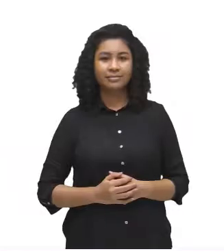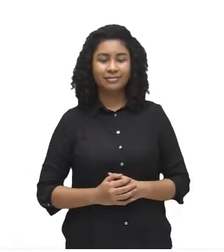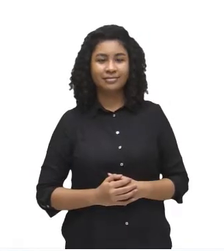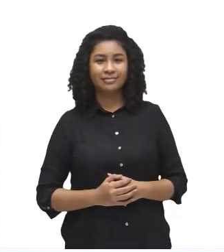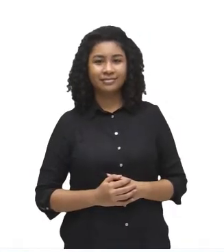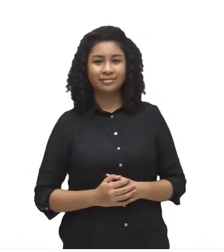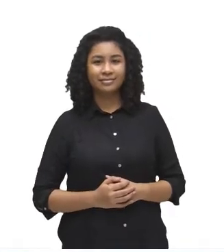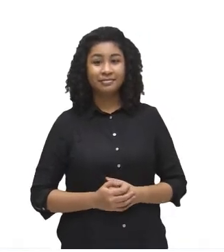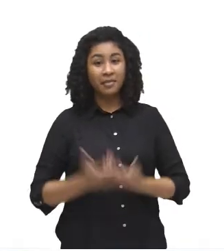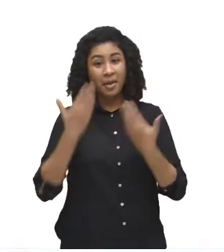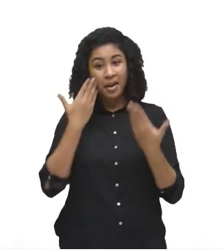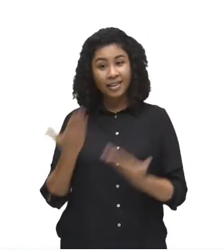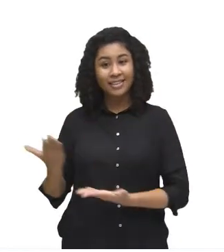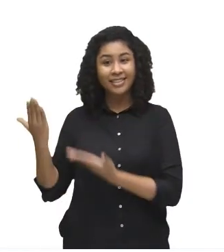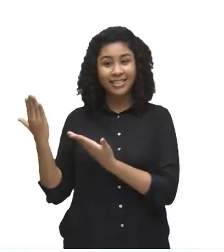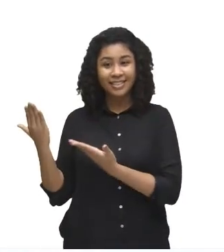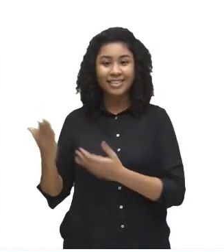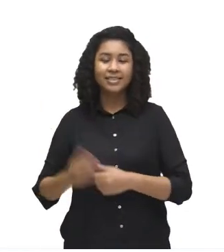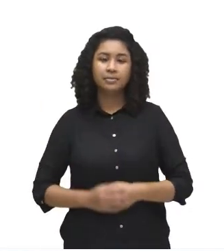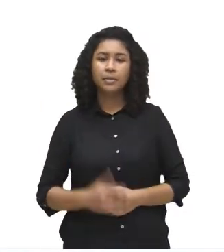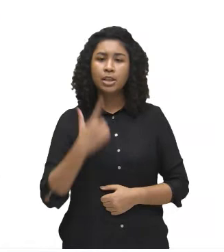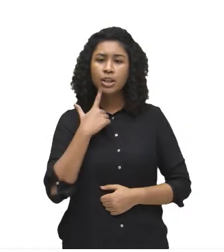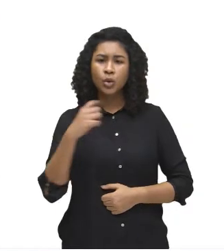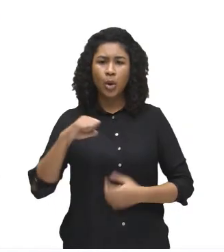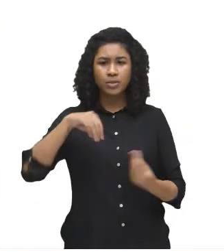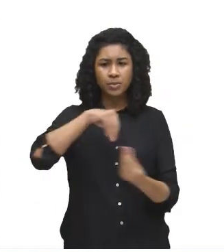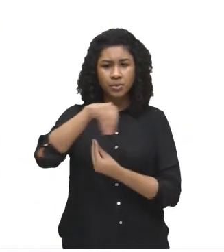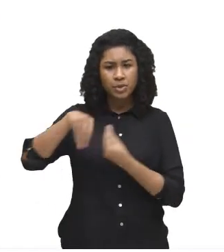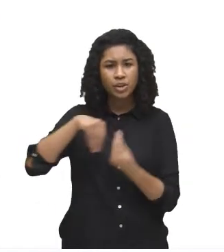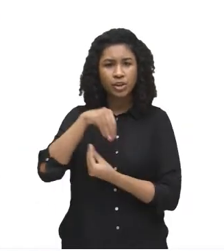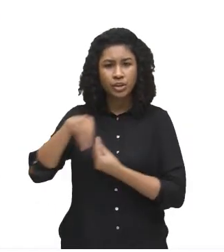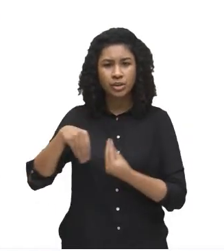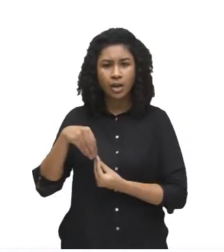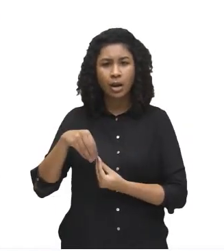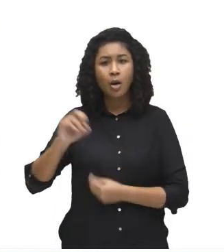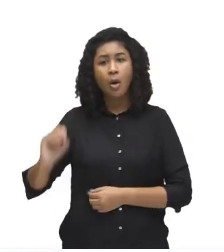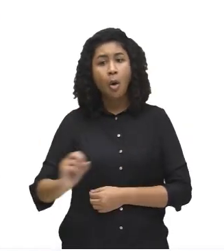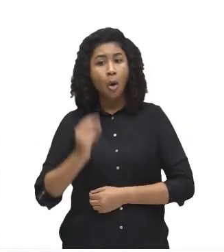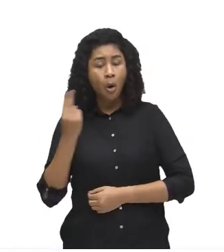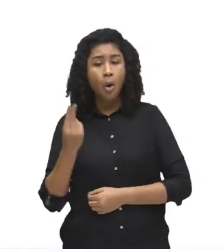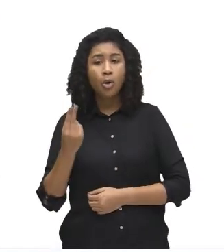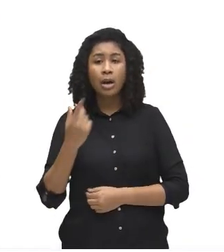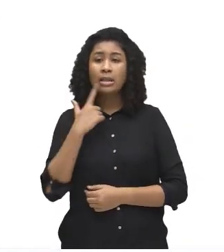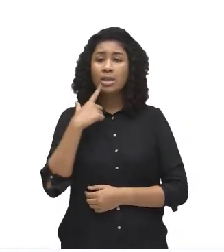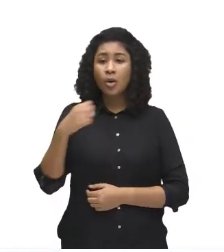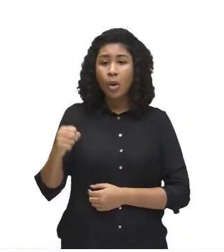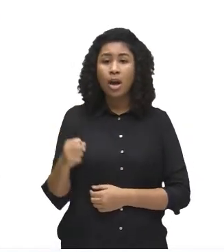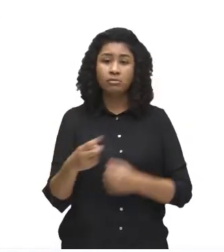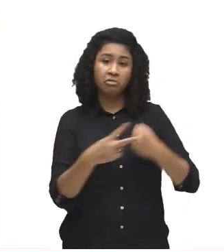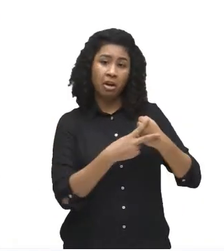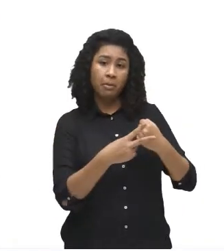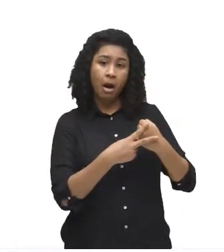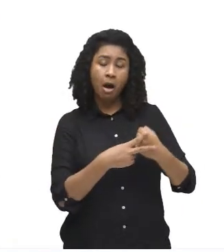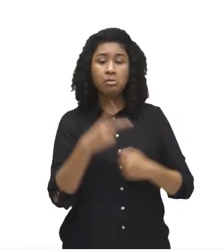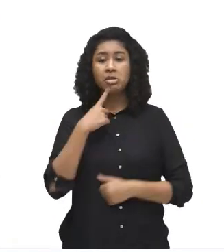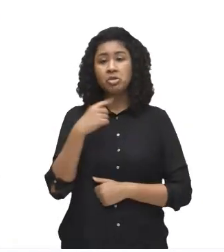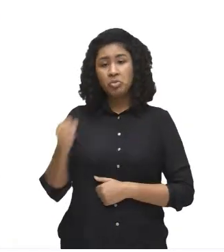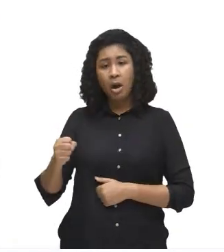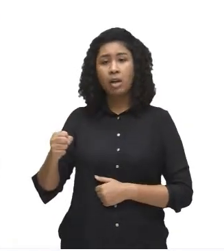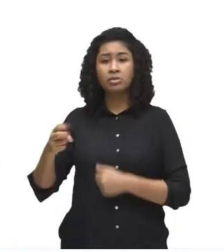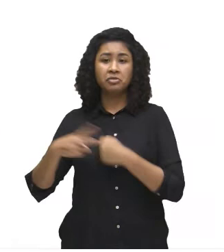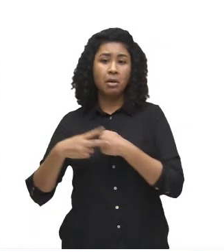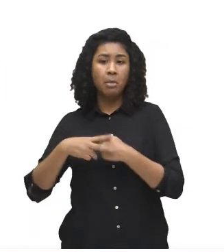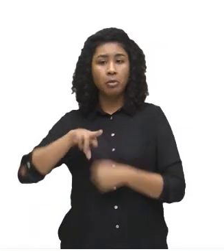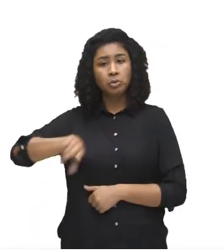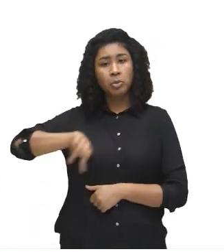Olha aí então, meus amados, linguagem mista ou linguagem verbal ou linguagem não verbal, você já leu a tirinha um